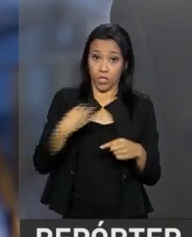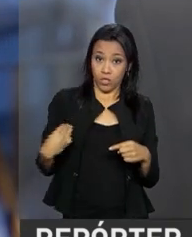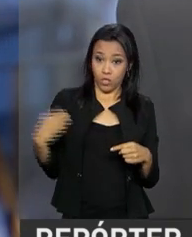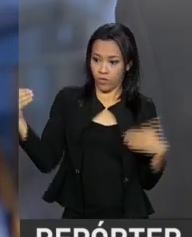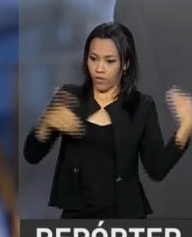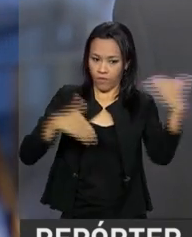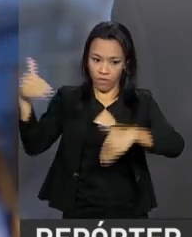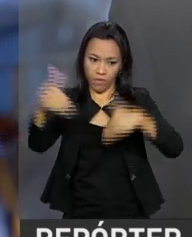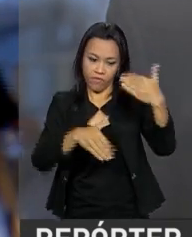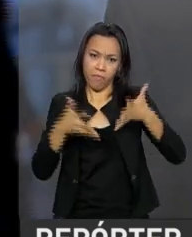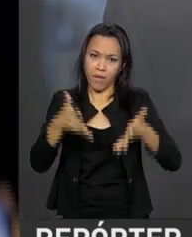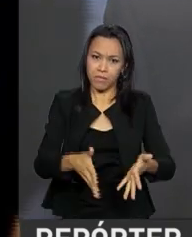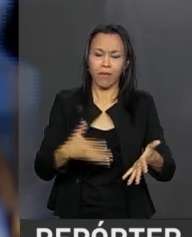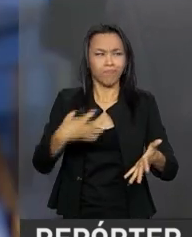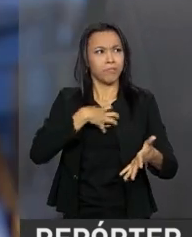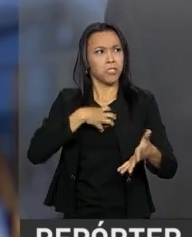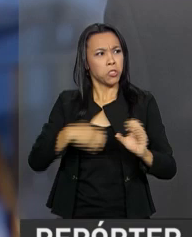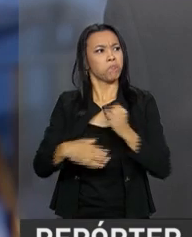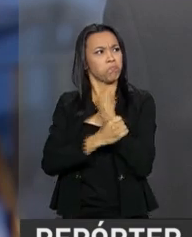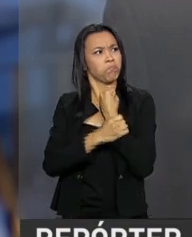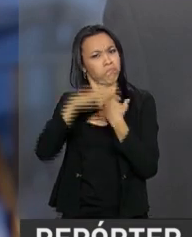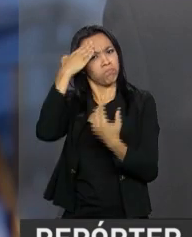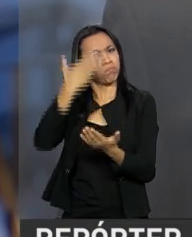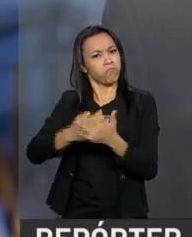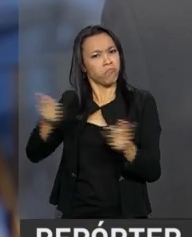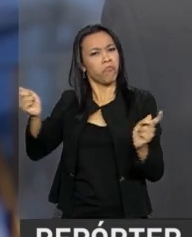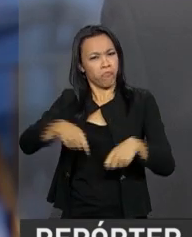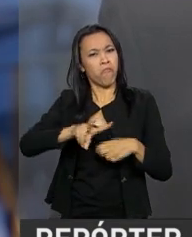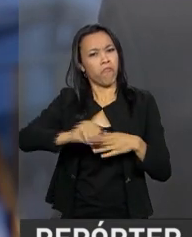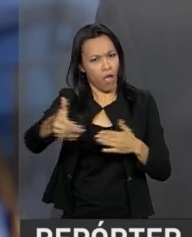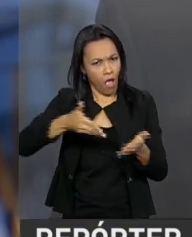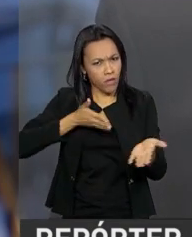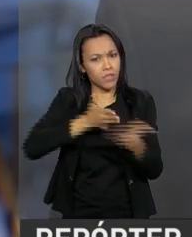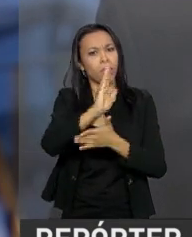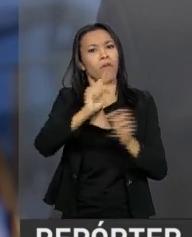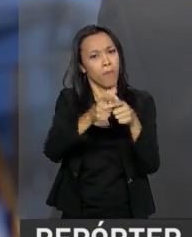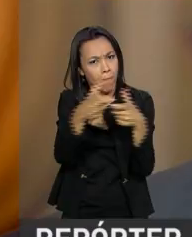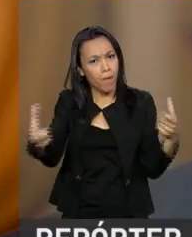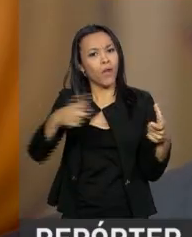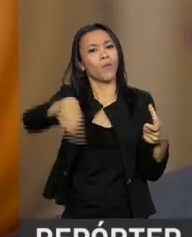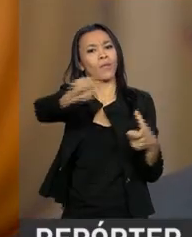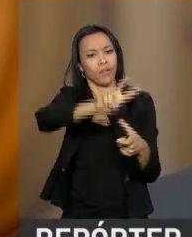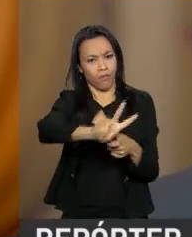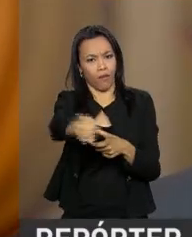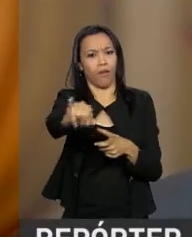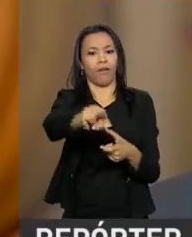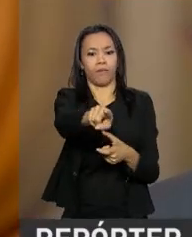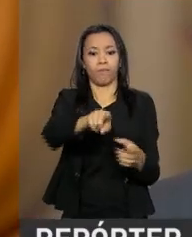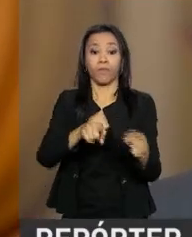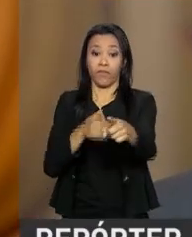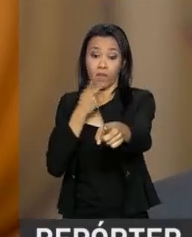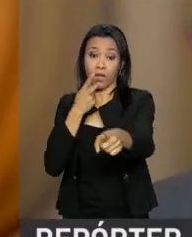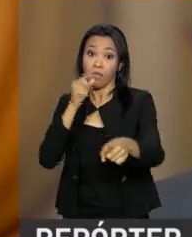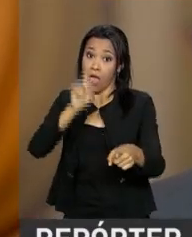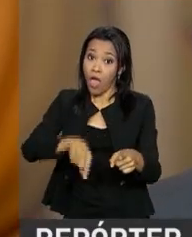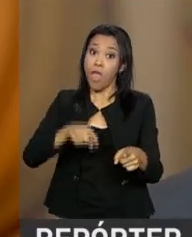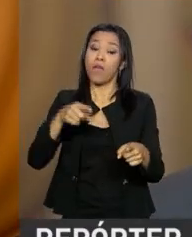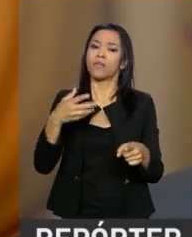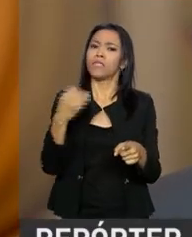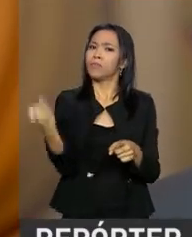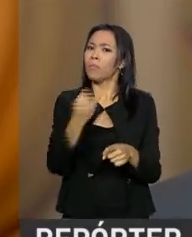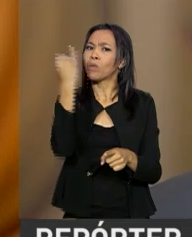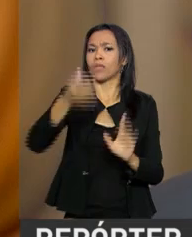Palácio da Alvorada saíram confiantes de que a PEC será aprovada por ampla maioria. É uma medida muito importante